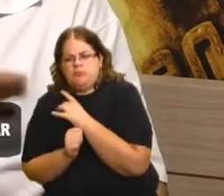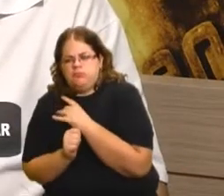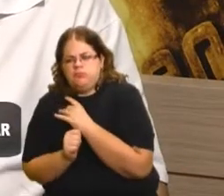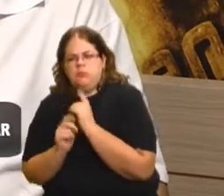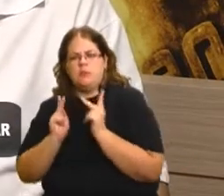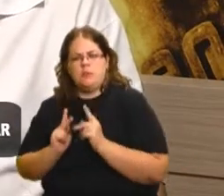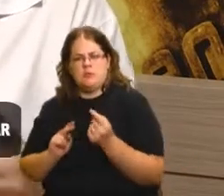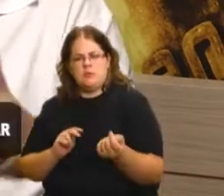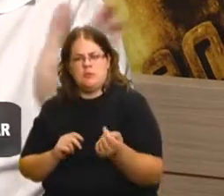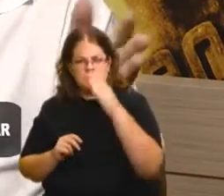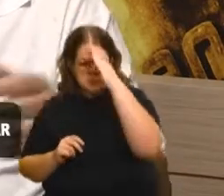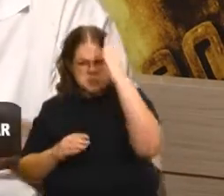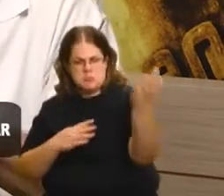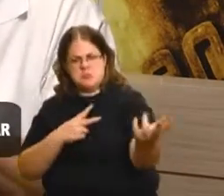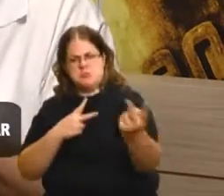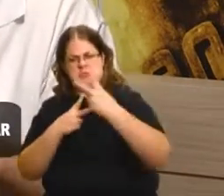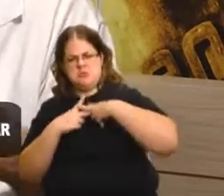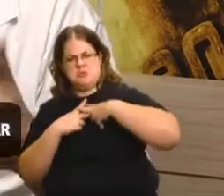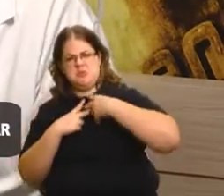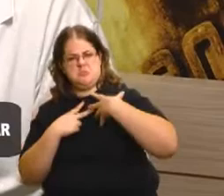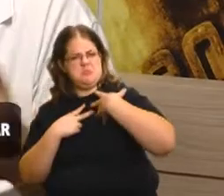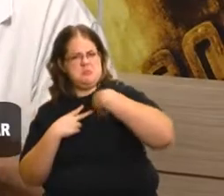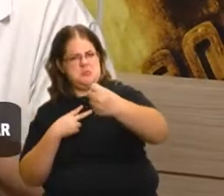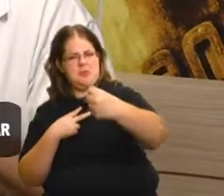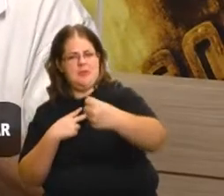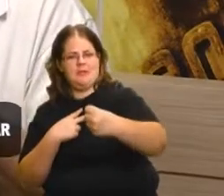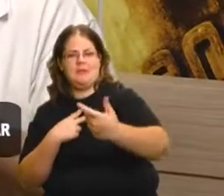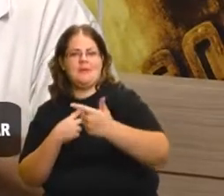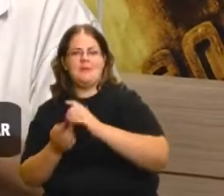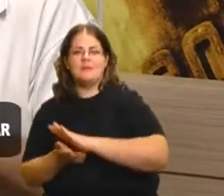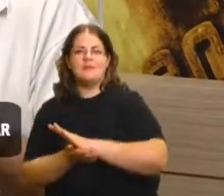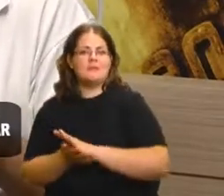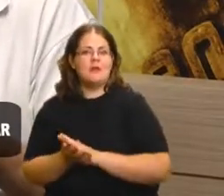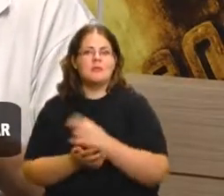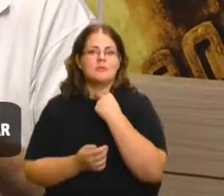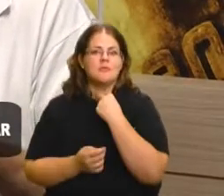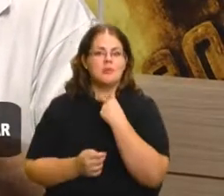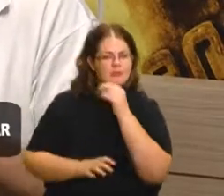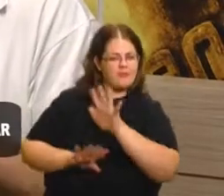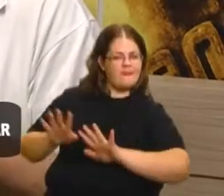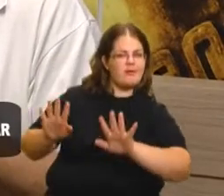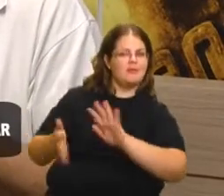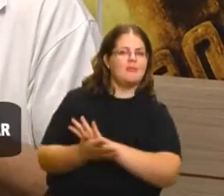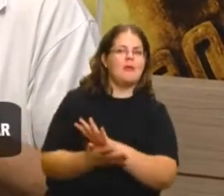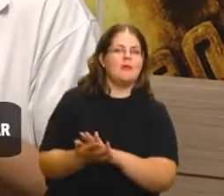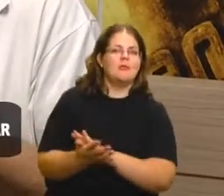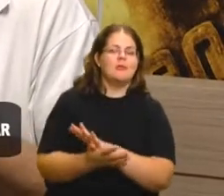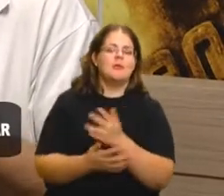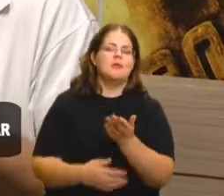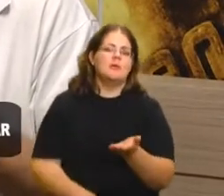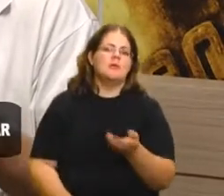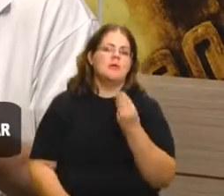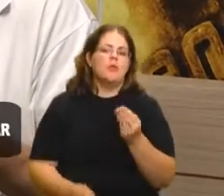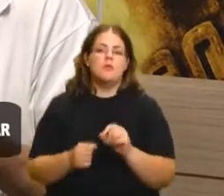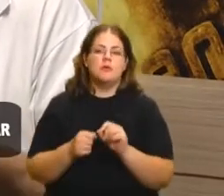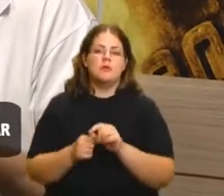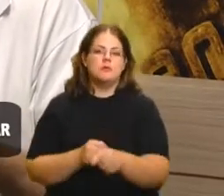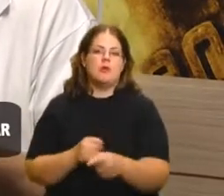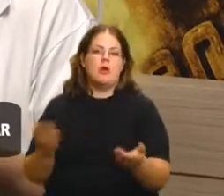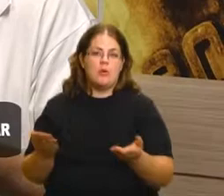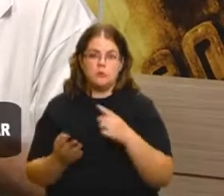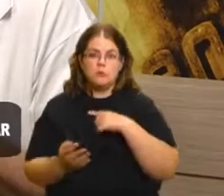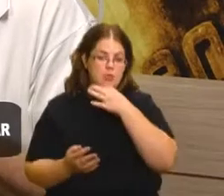casa, levá-los para uma prisão onde não teriam condições de se defender como se